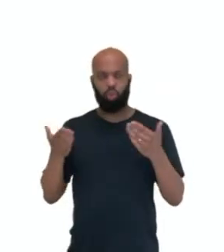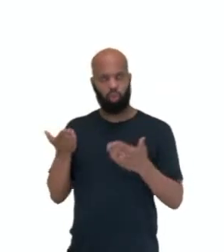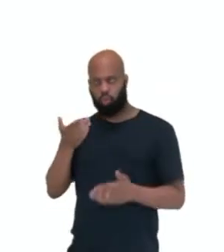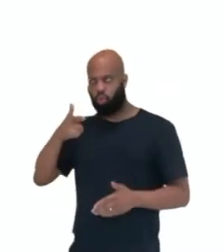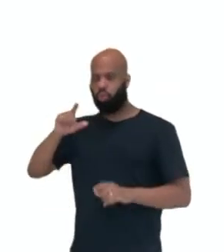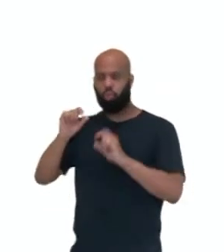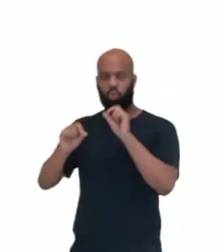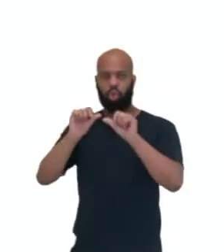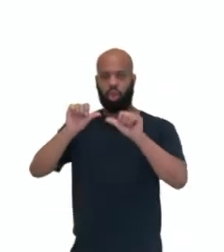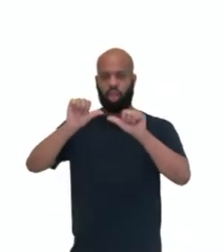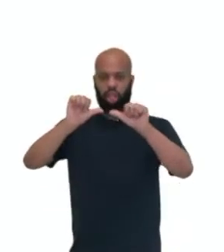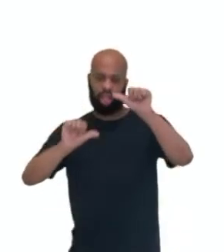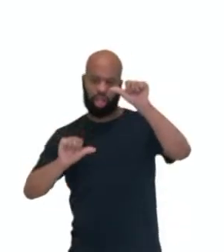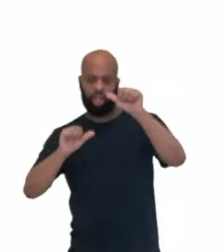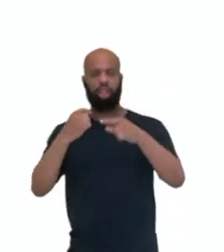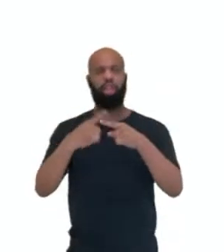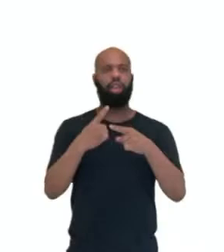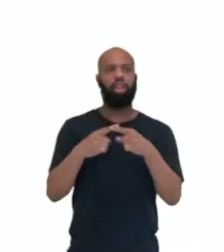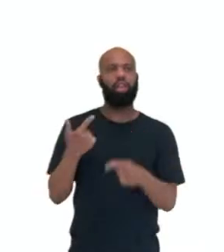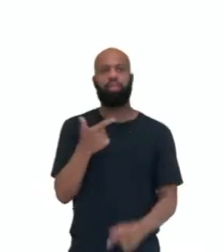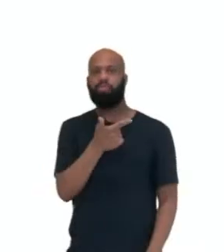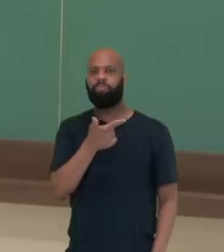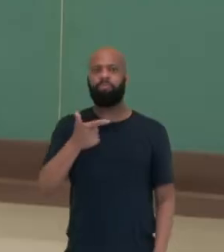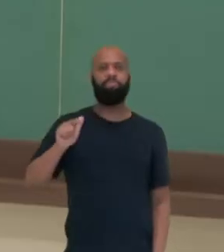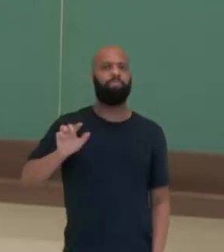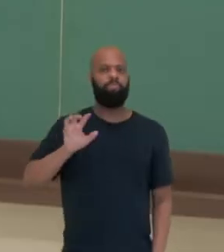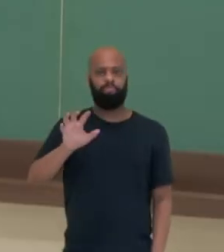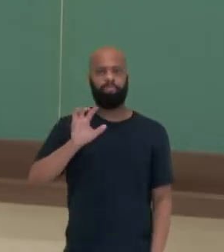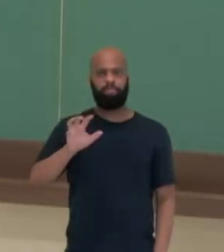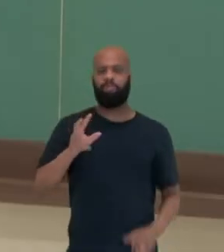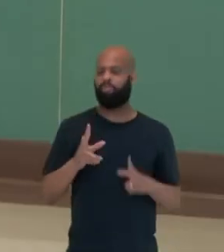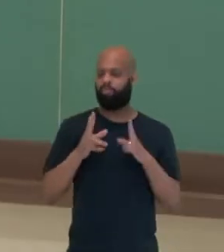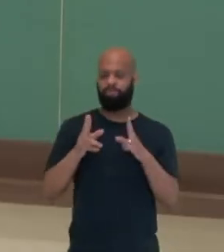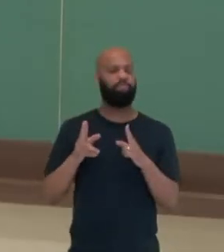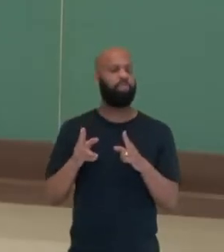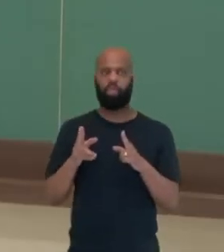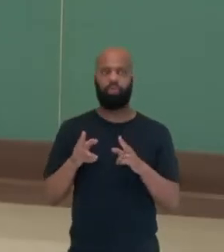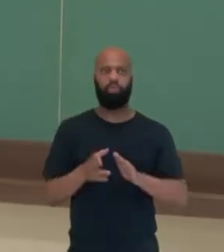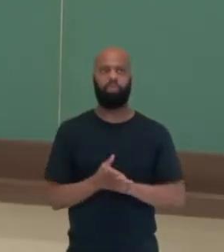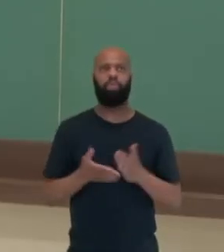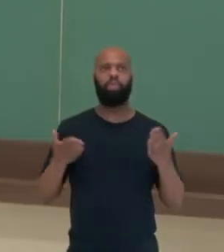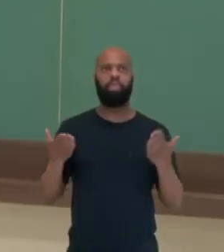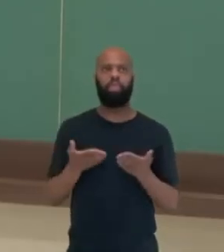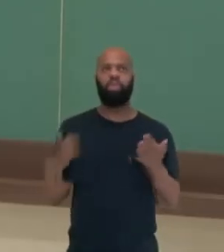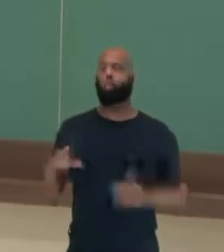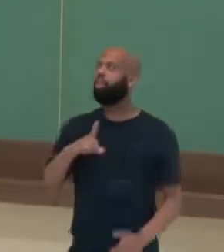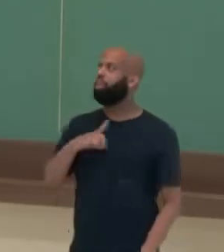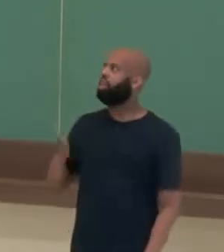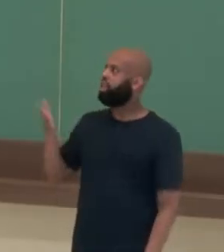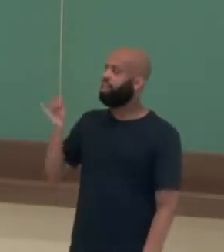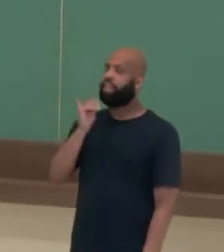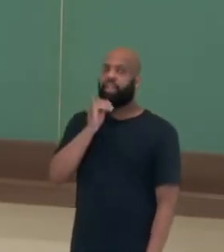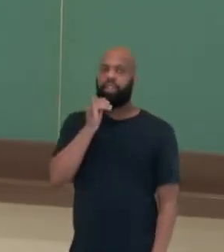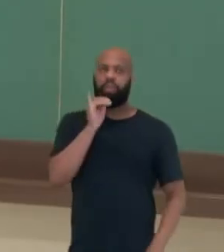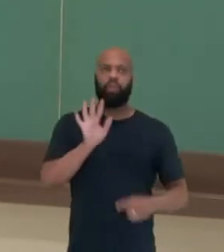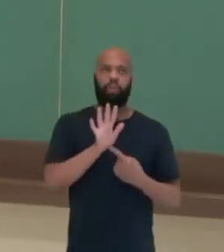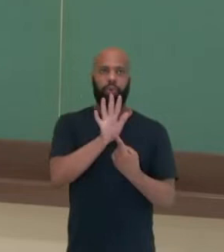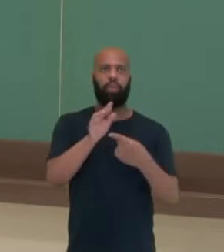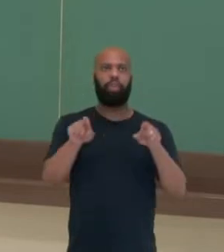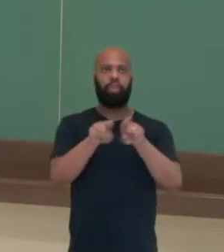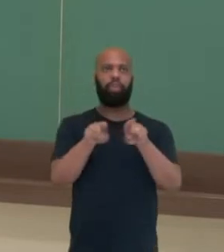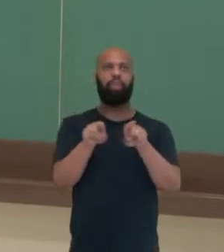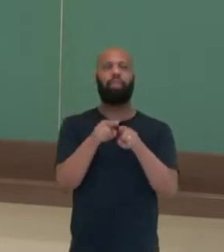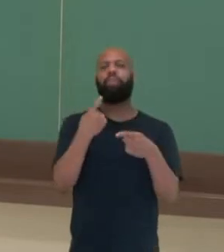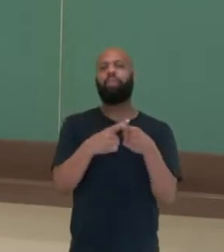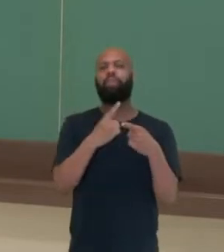assimétrico, porque nós não vamos obter partes iguais, partes semelhantes. Aqui está o exemplo que eu coloquei, né? É, quando